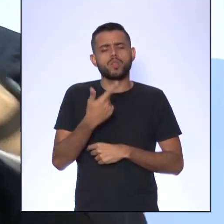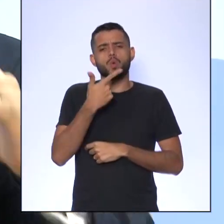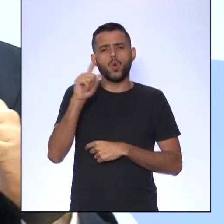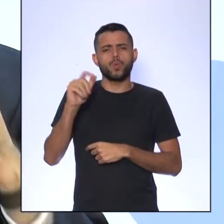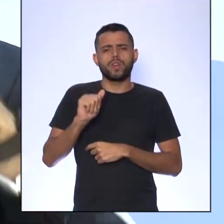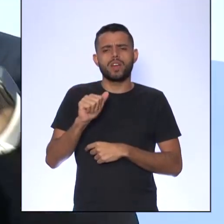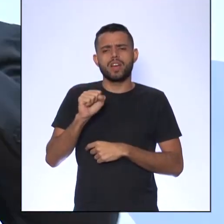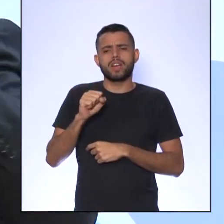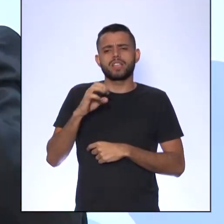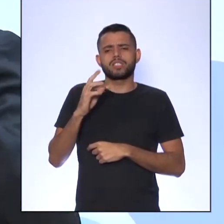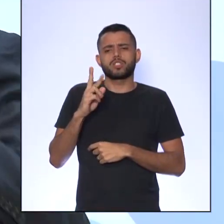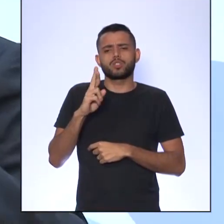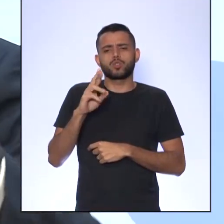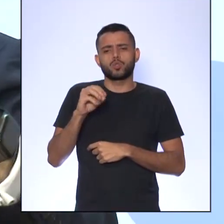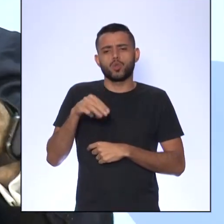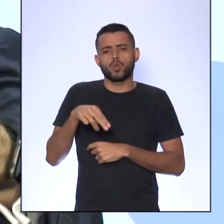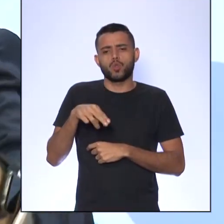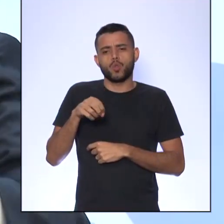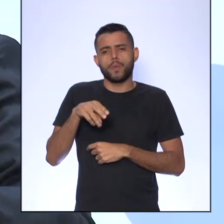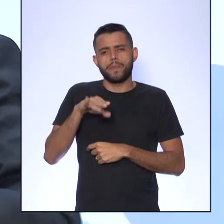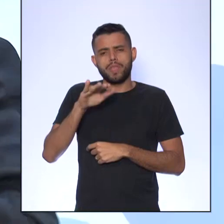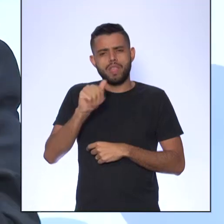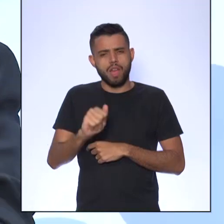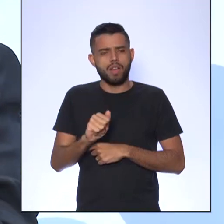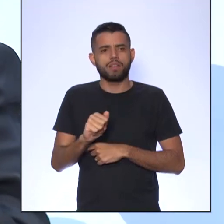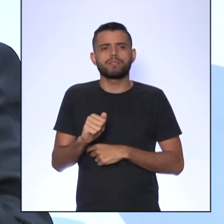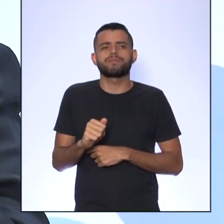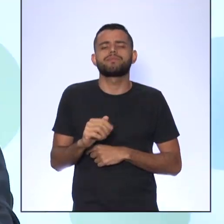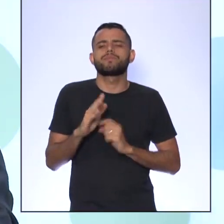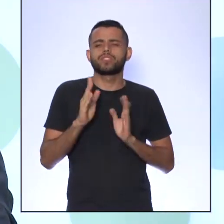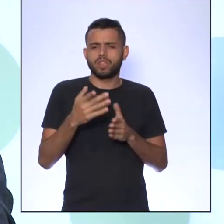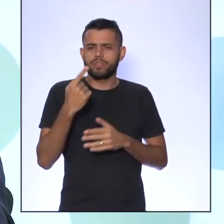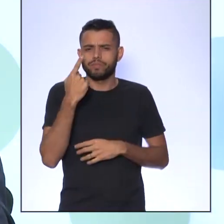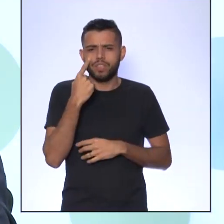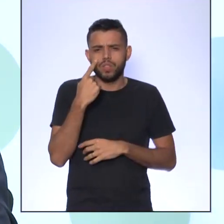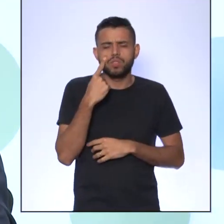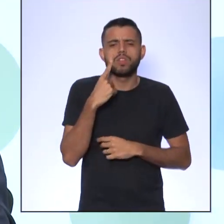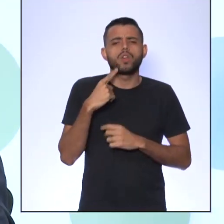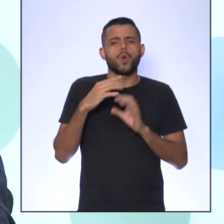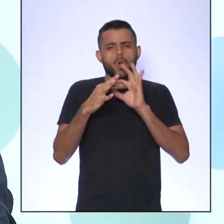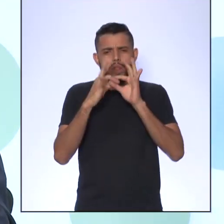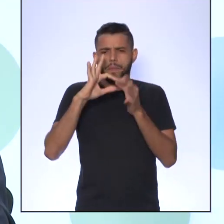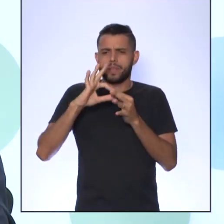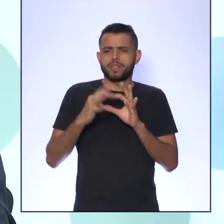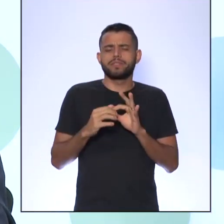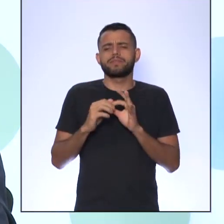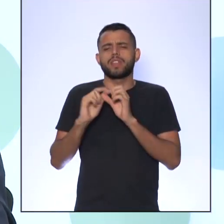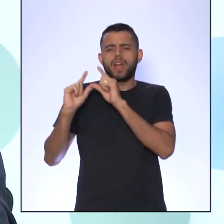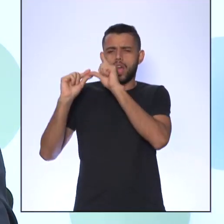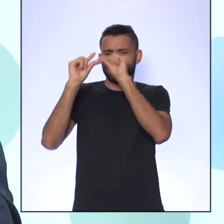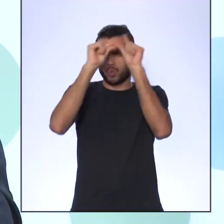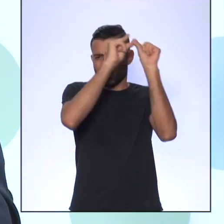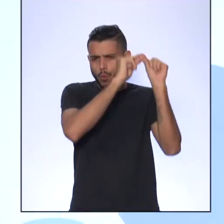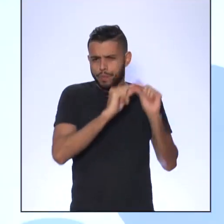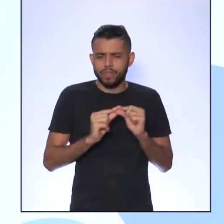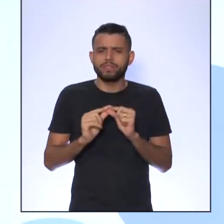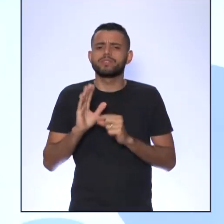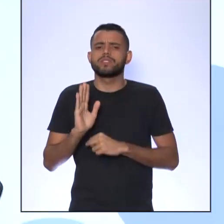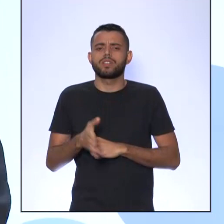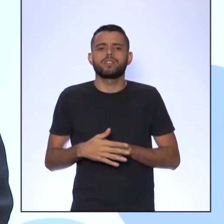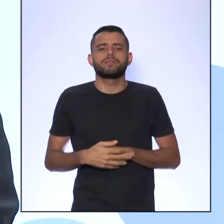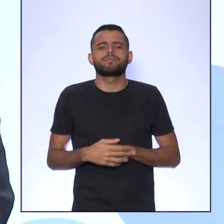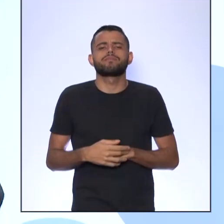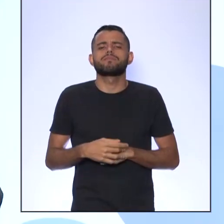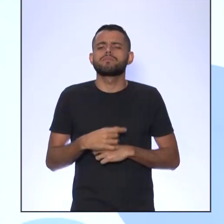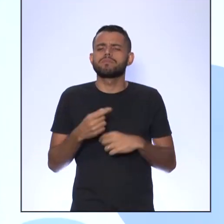astronomia já está olhando para, algumas já estão olhando para a Olimpíada de Astronomia, por exemplo. Oba, exatamente. Exato, né? Então, comenta um pouquinho